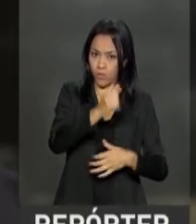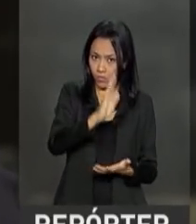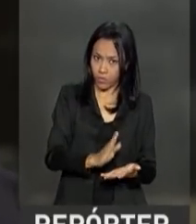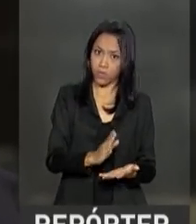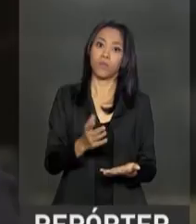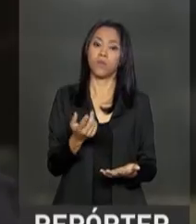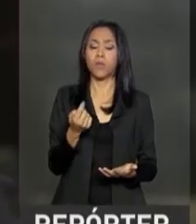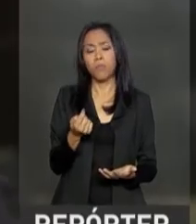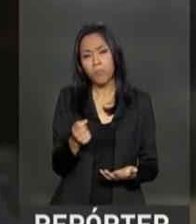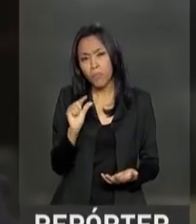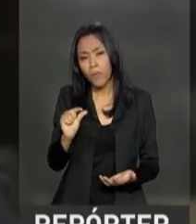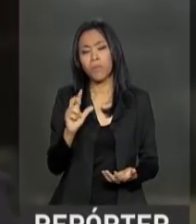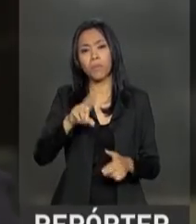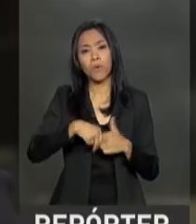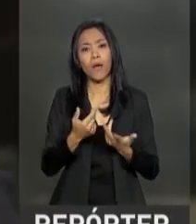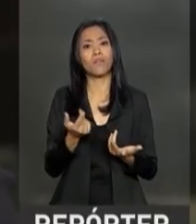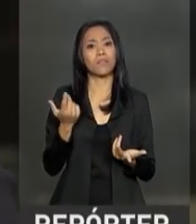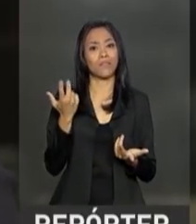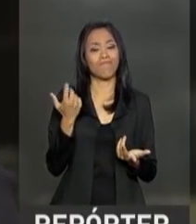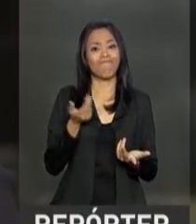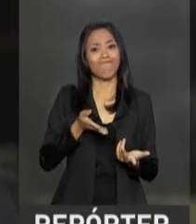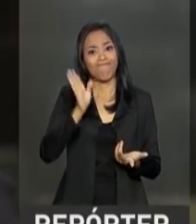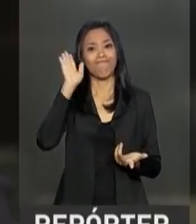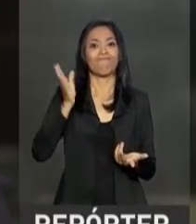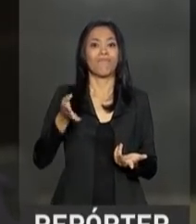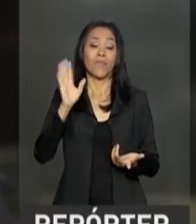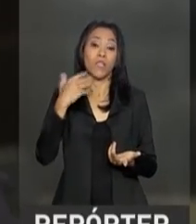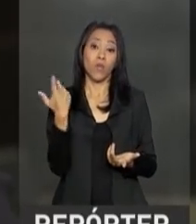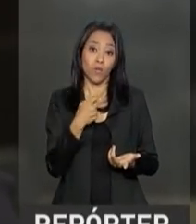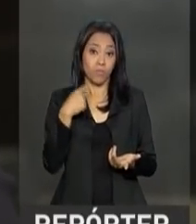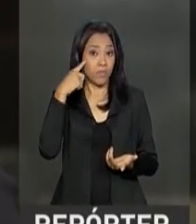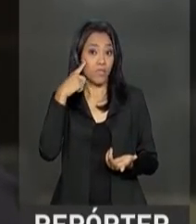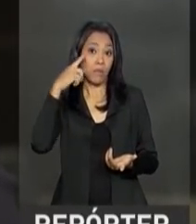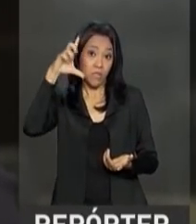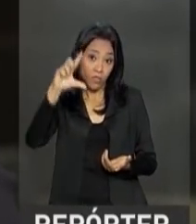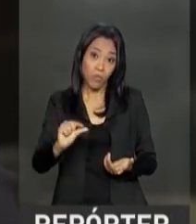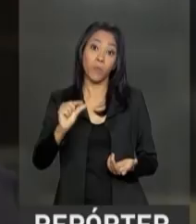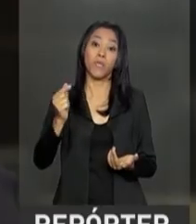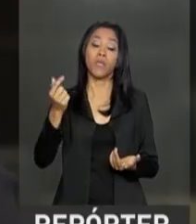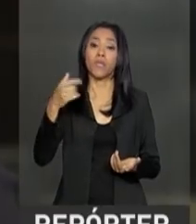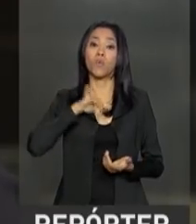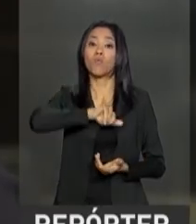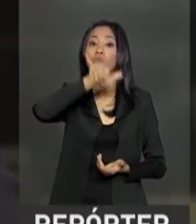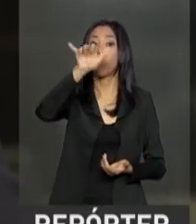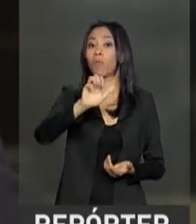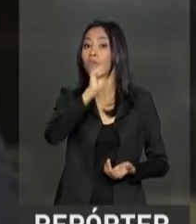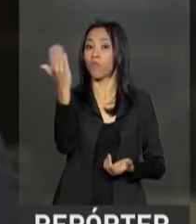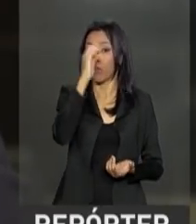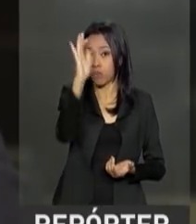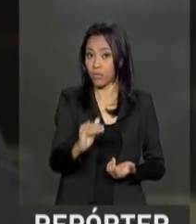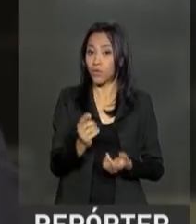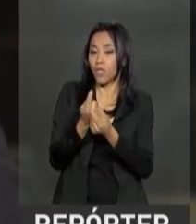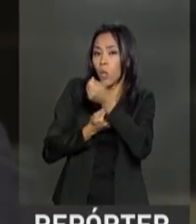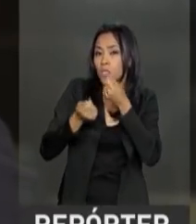que cresce um pouco por conta dessas questões nós estamos buscando baixar o custo dos vôos negociando com as companhias aéreas nós